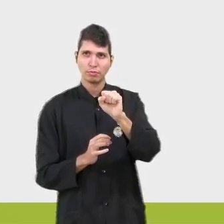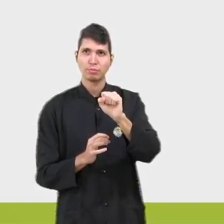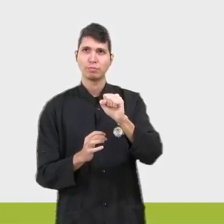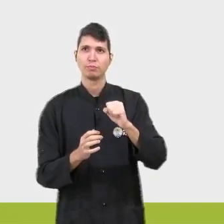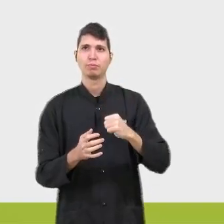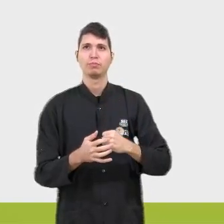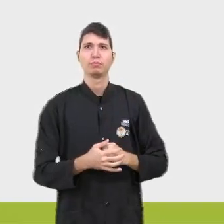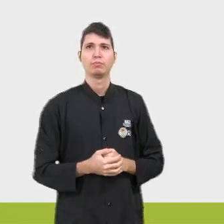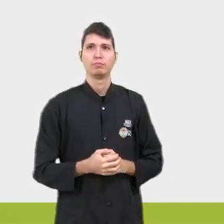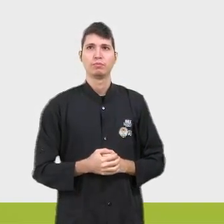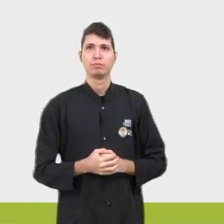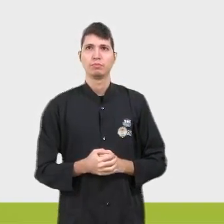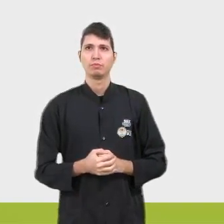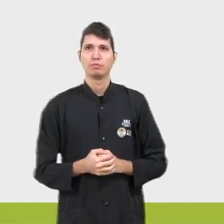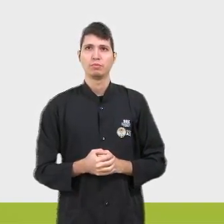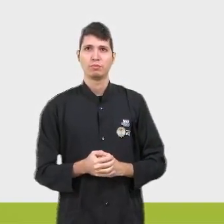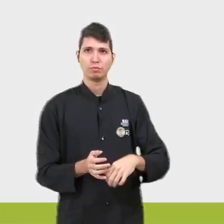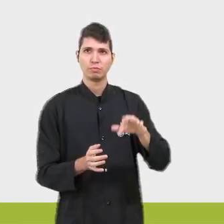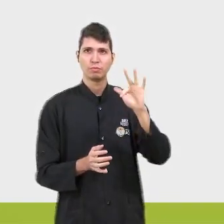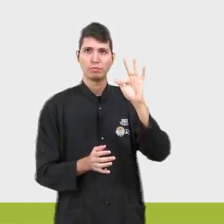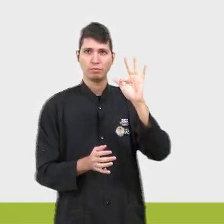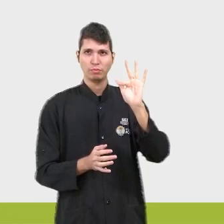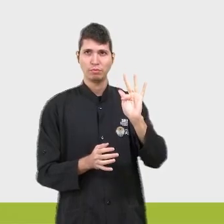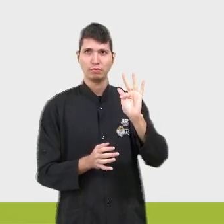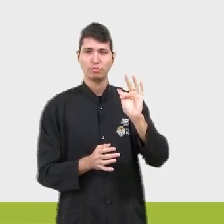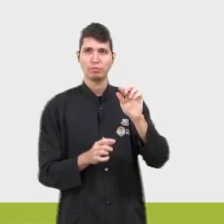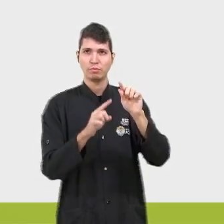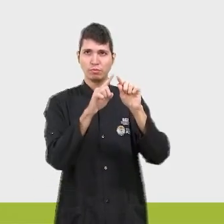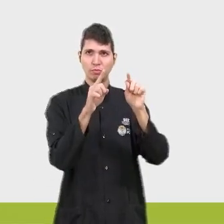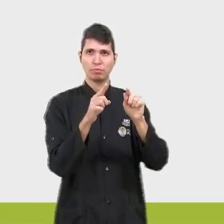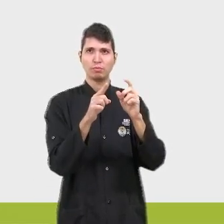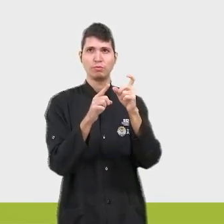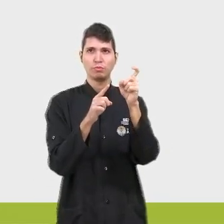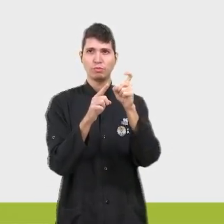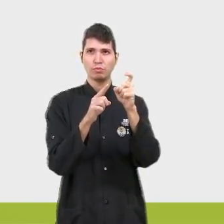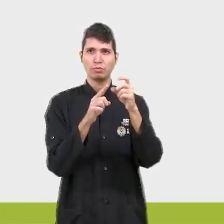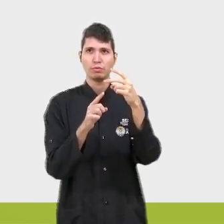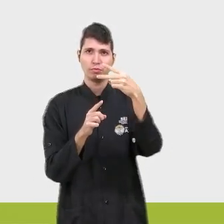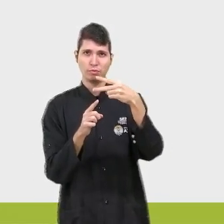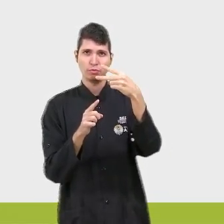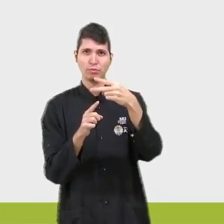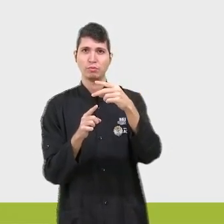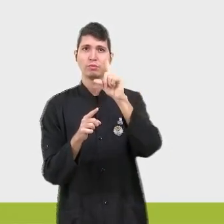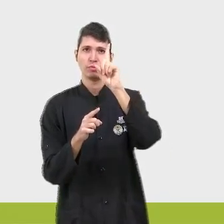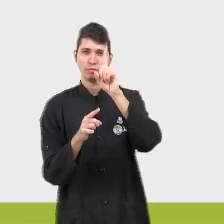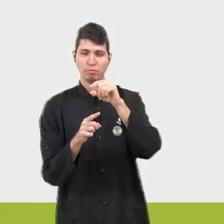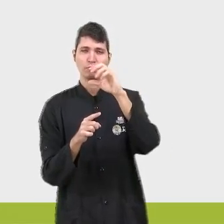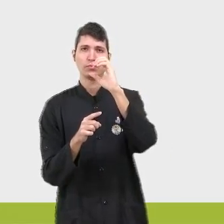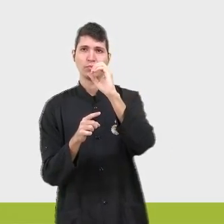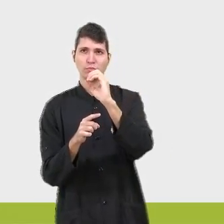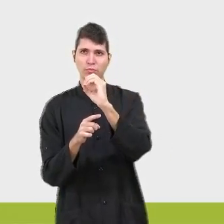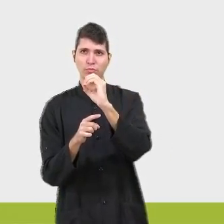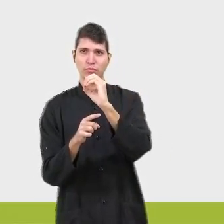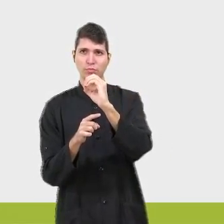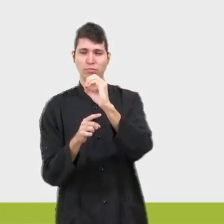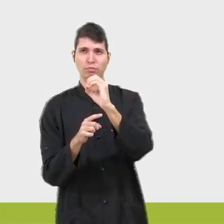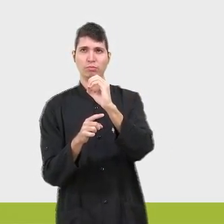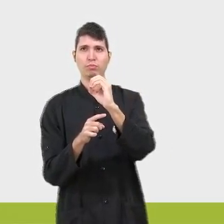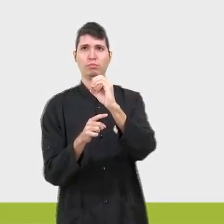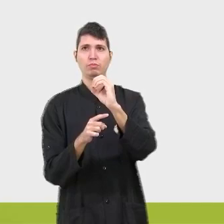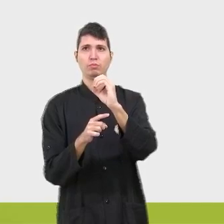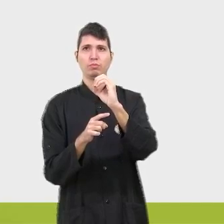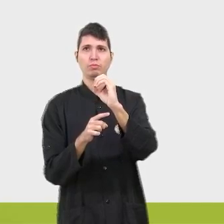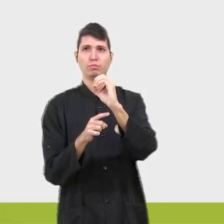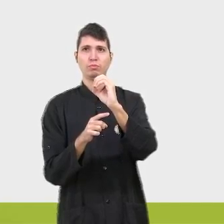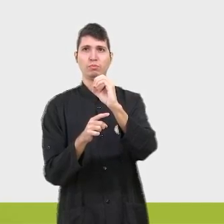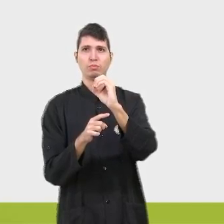ó, que a gente vai chamar de x aqui, ó, já é igual a zero, tá? No nosso caso aqui, ó, o nosso x vai ser